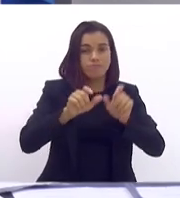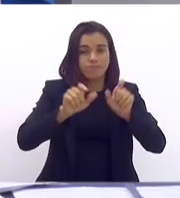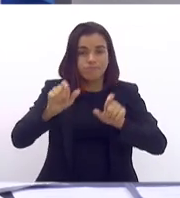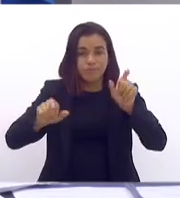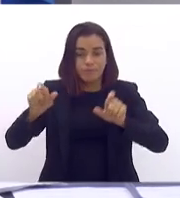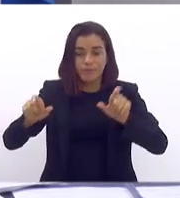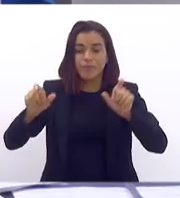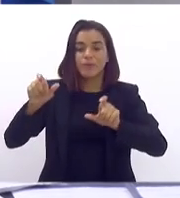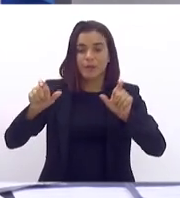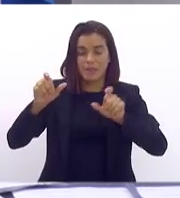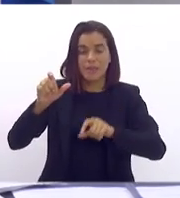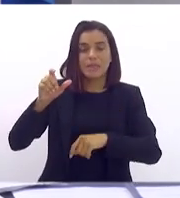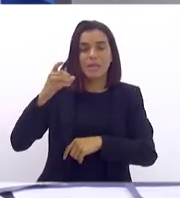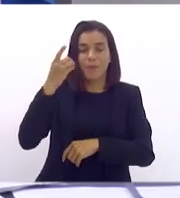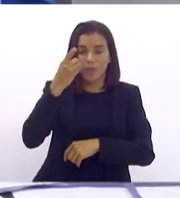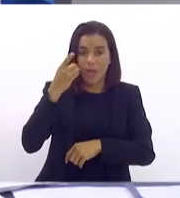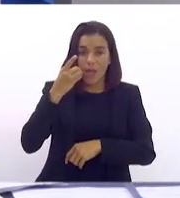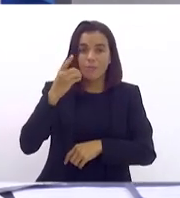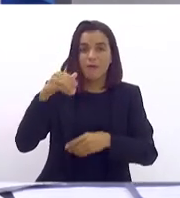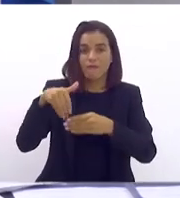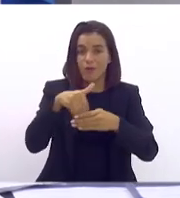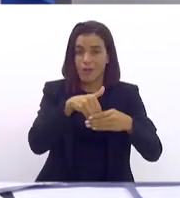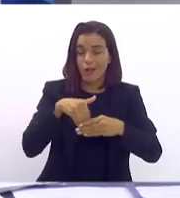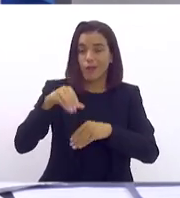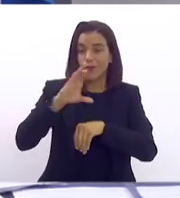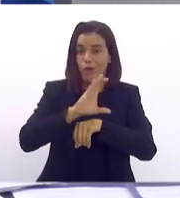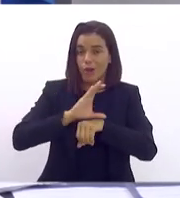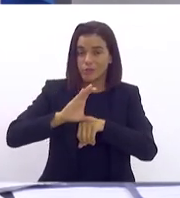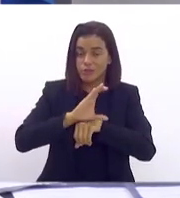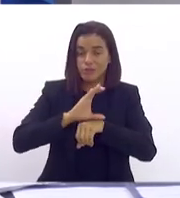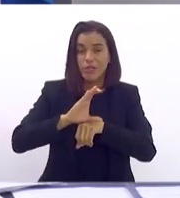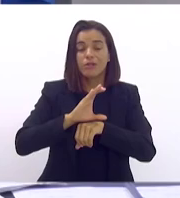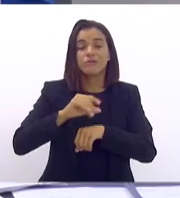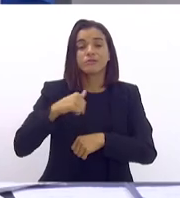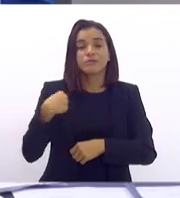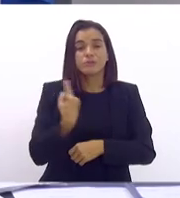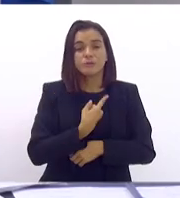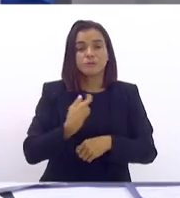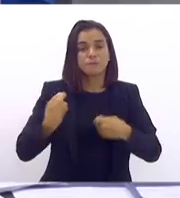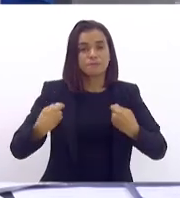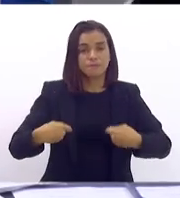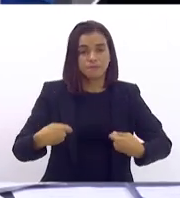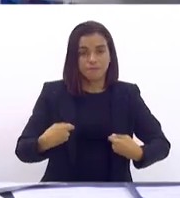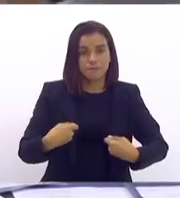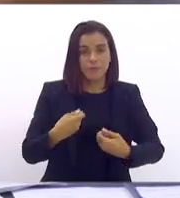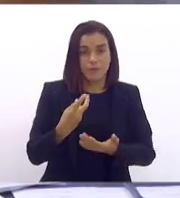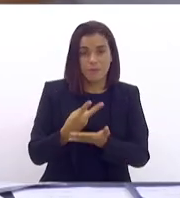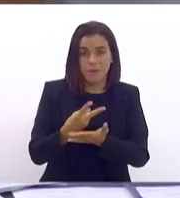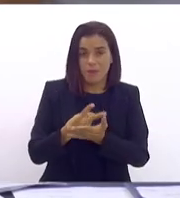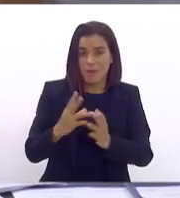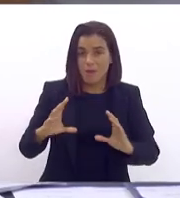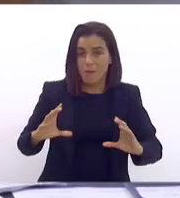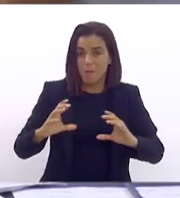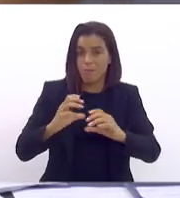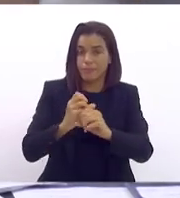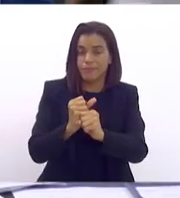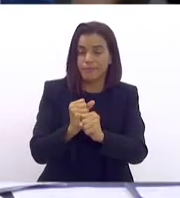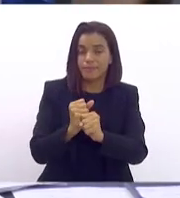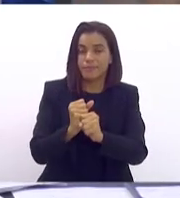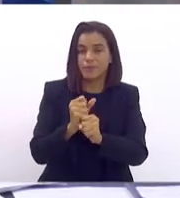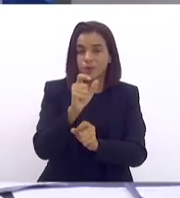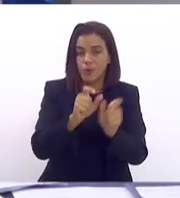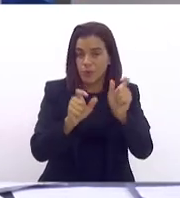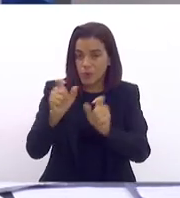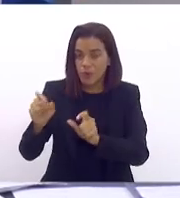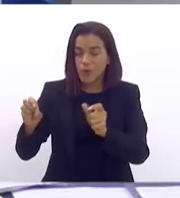possível prorrogação ou suspensão, vamos precisar de manter o quórum dos membros